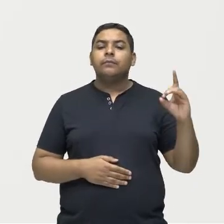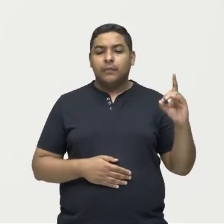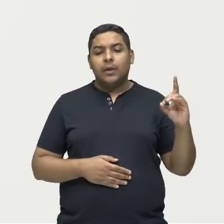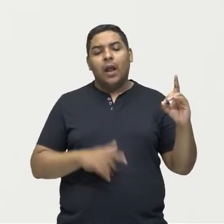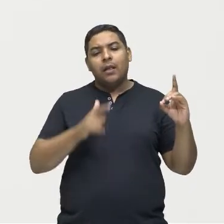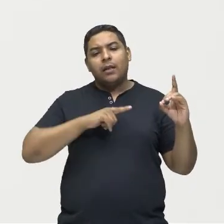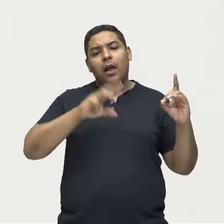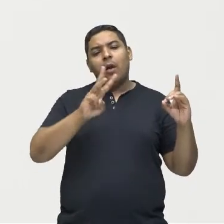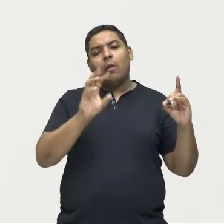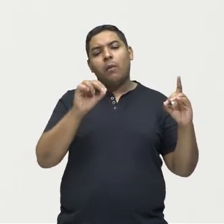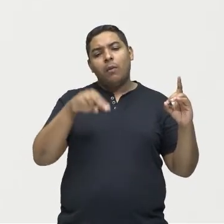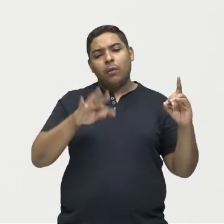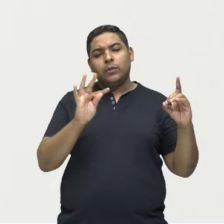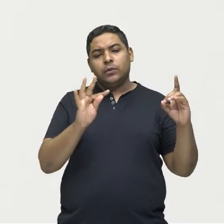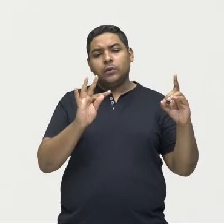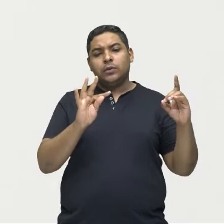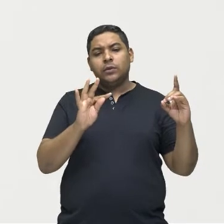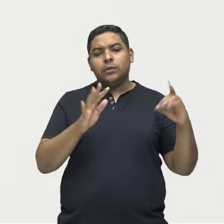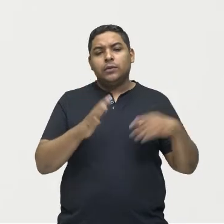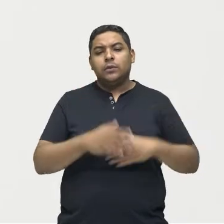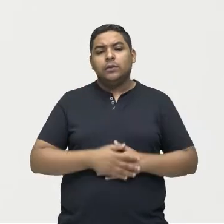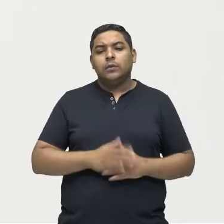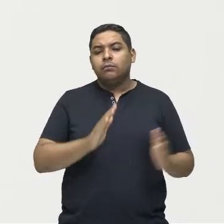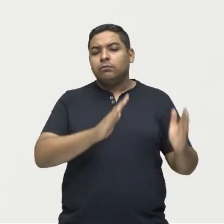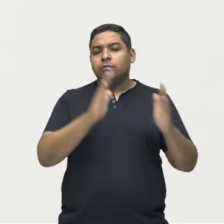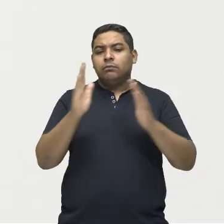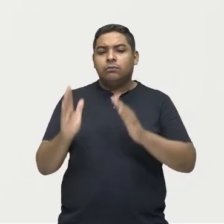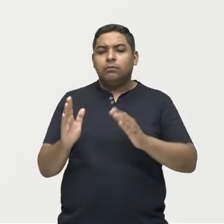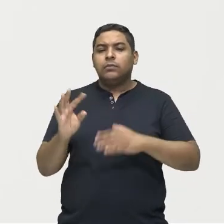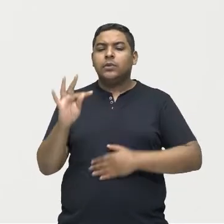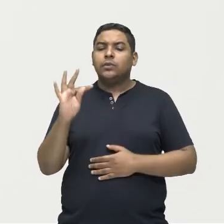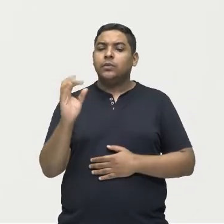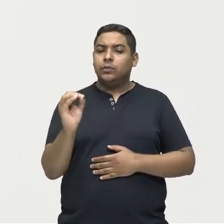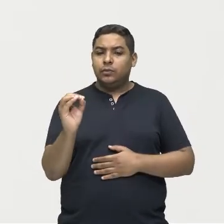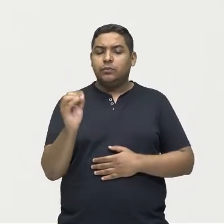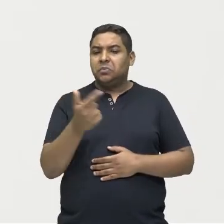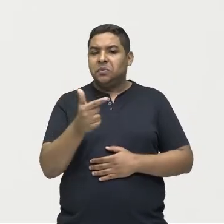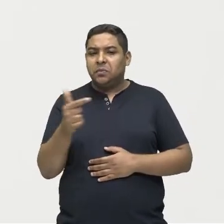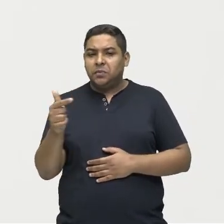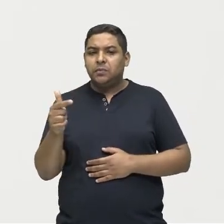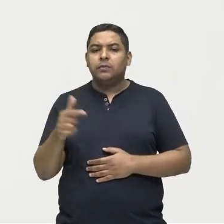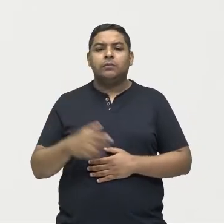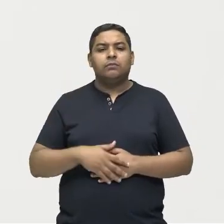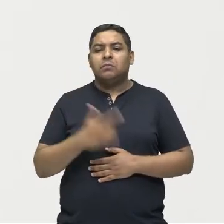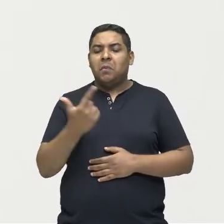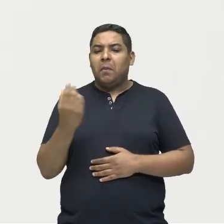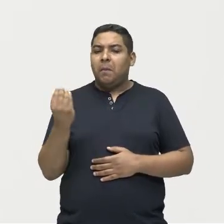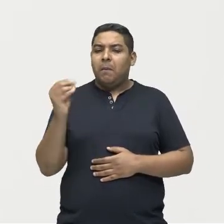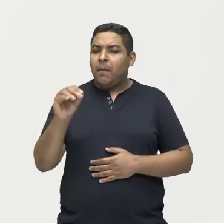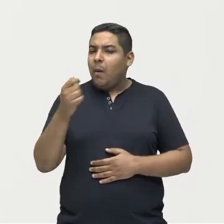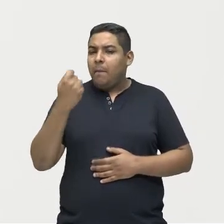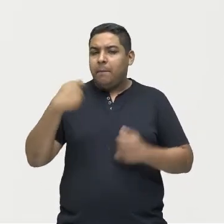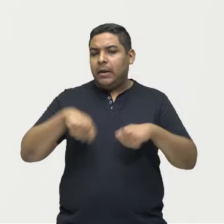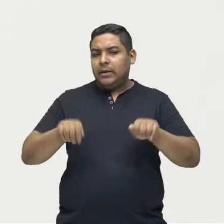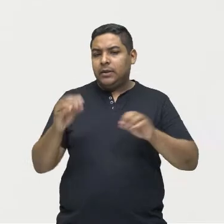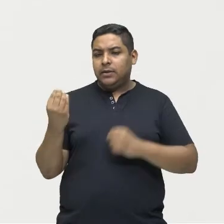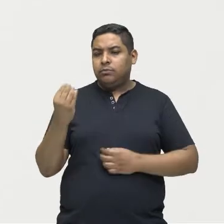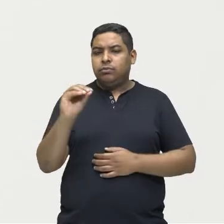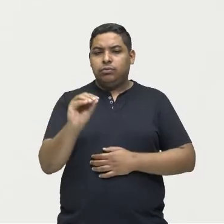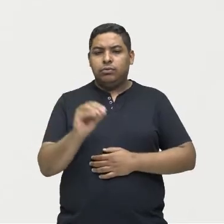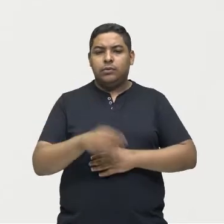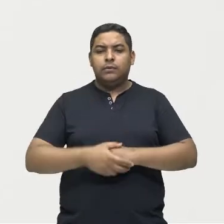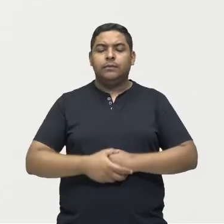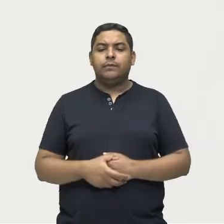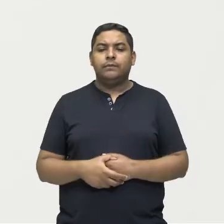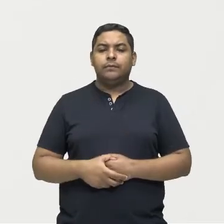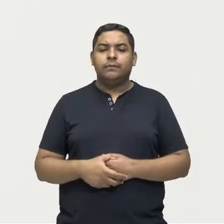o won't. Acontece que depois do won't, eu tenho a presença do to, que ele não deve estar antes do verbo, tá?